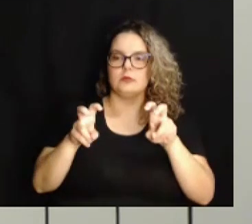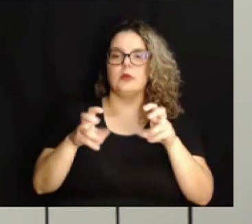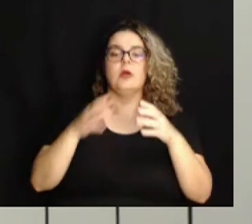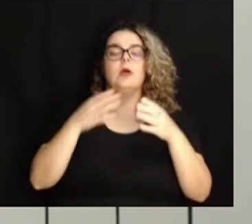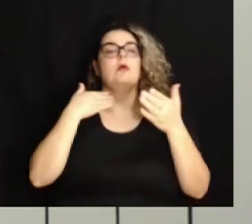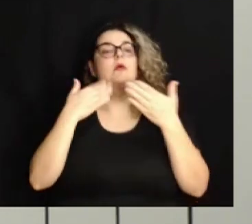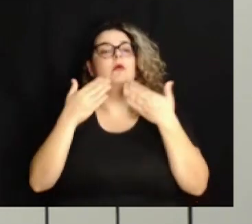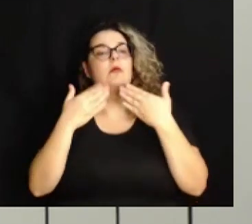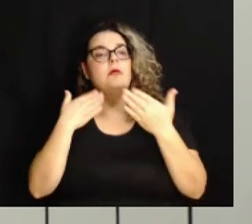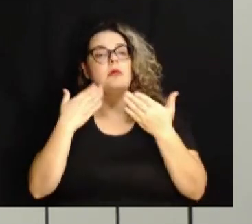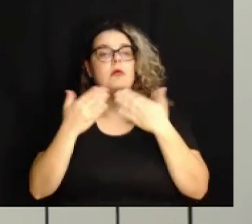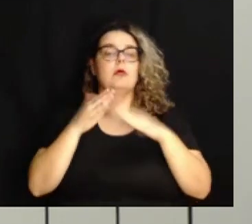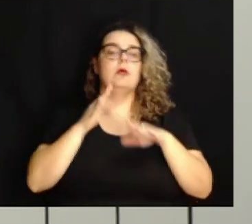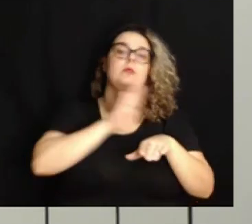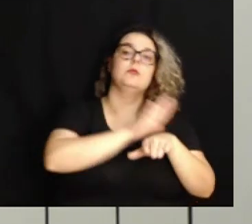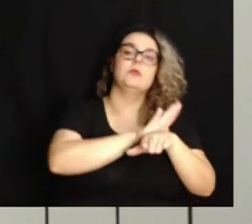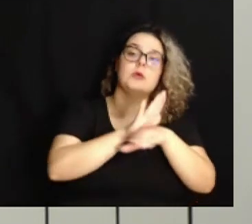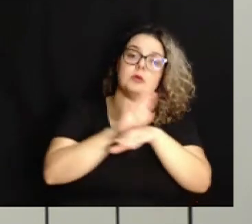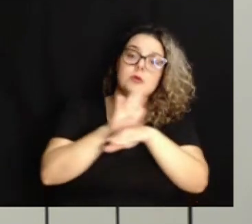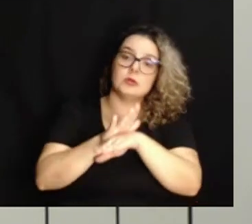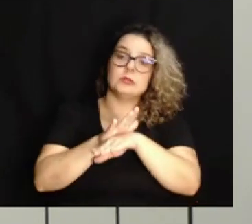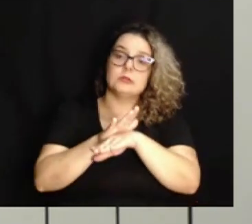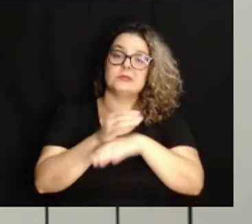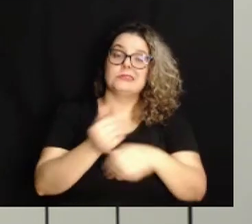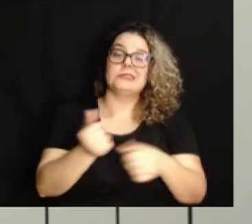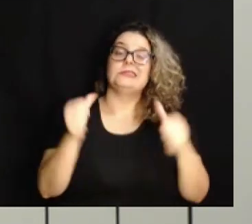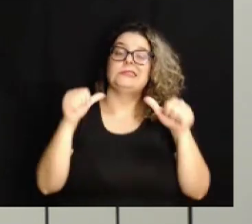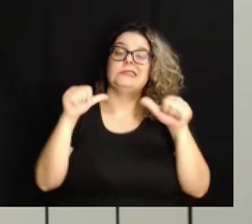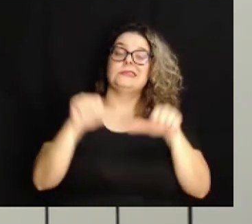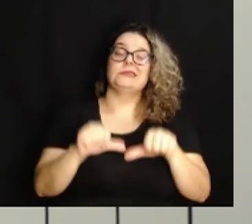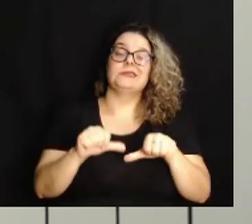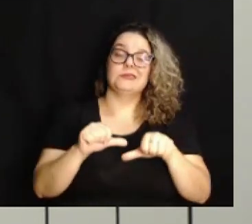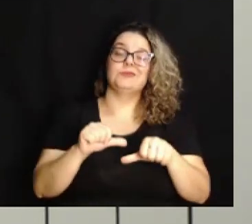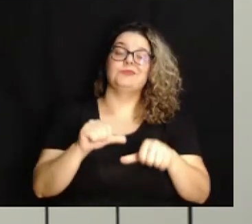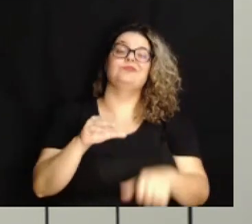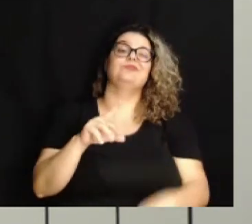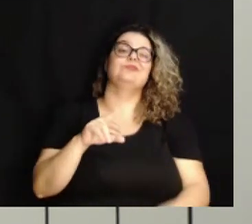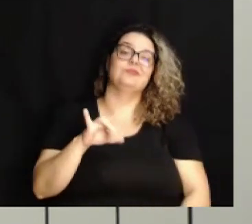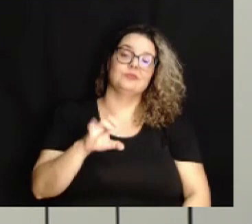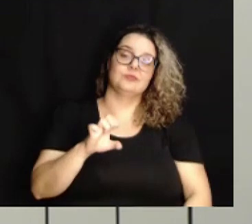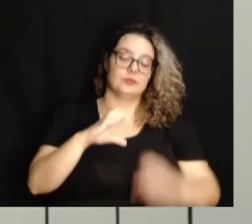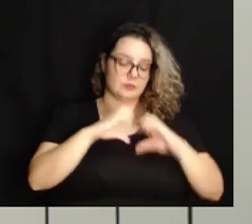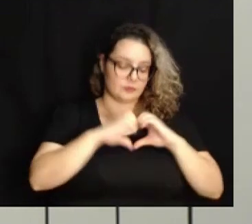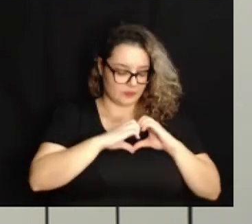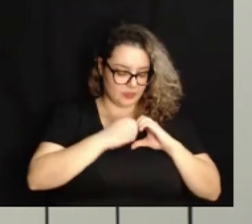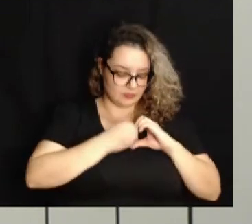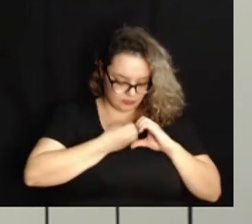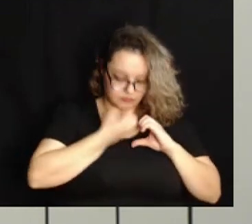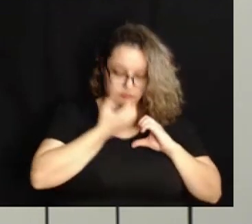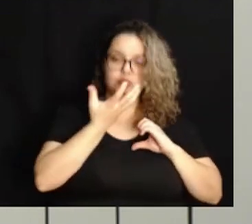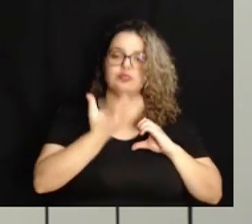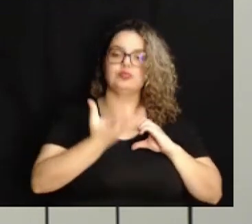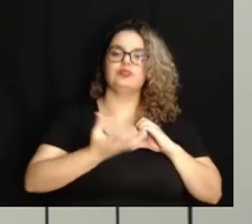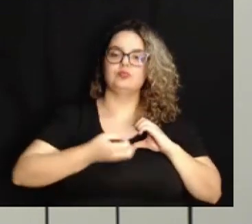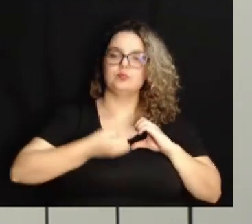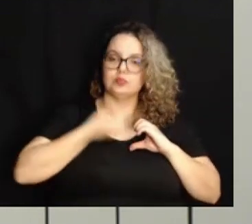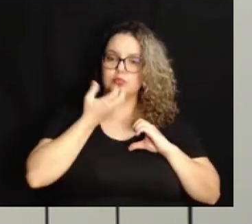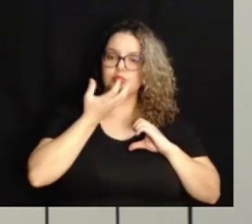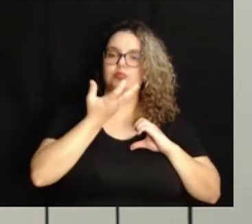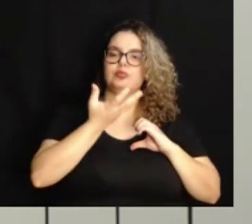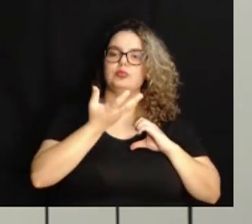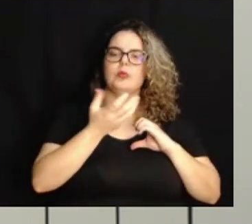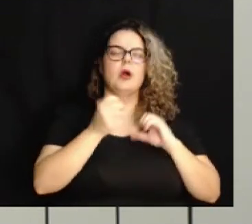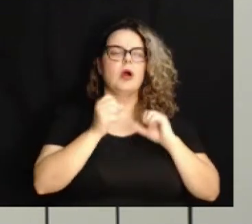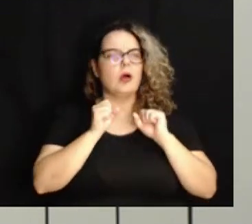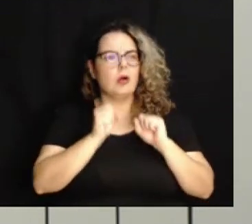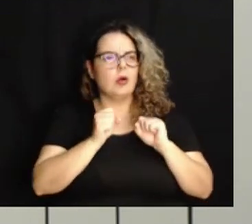em momentos de crise, gente. Vamos lá, abrir o coração e falar sobre o que está sentindo pode ser o